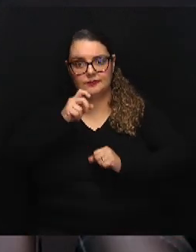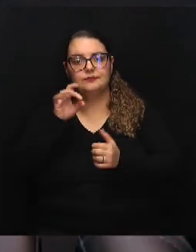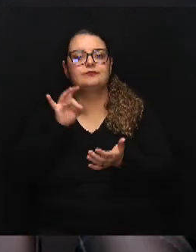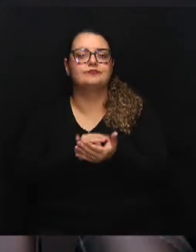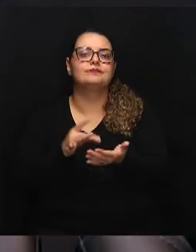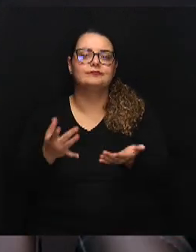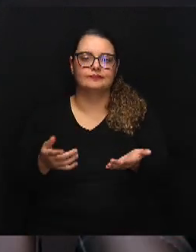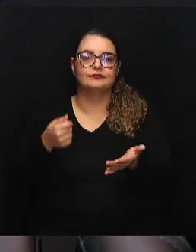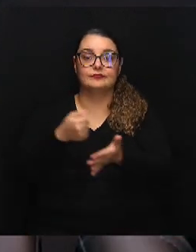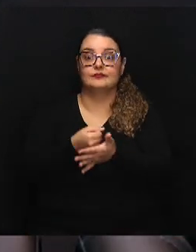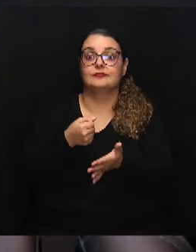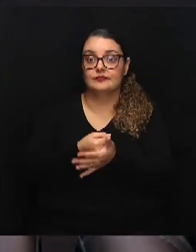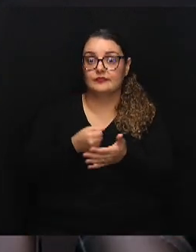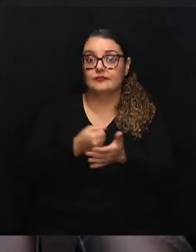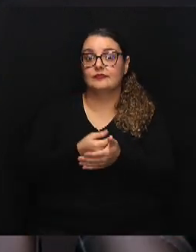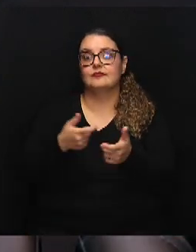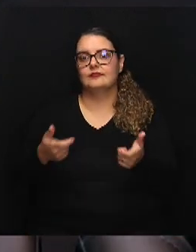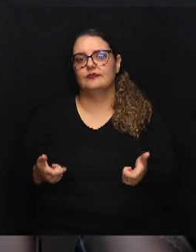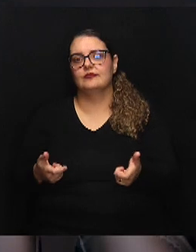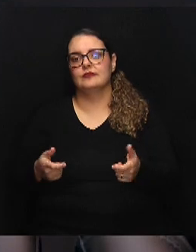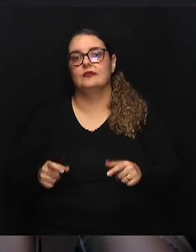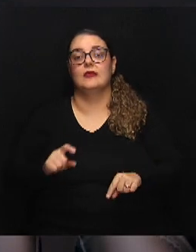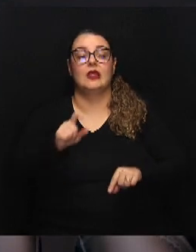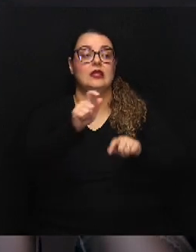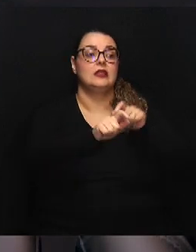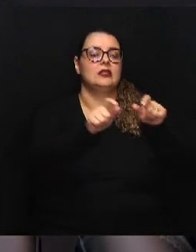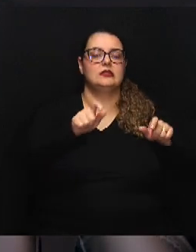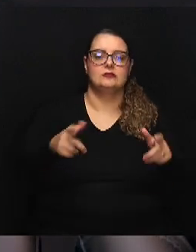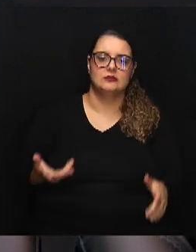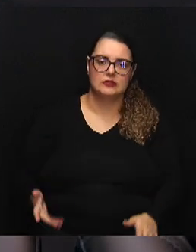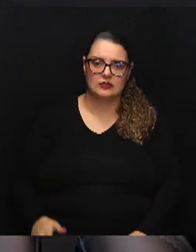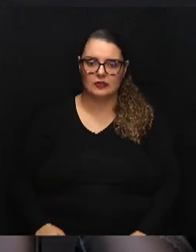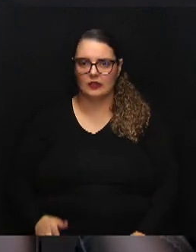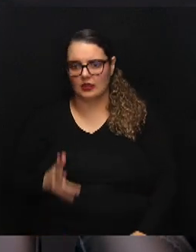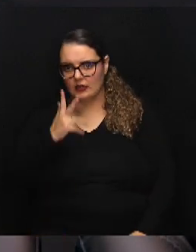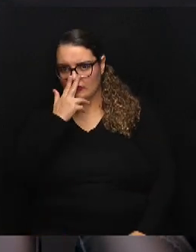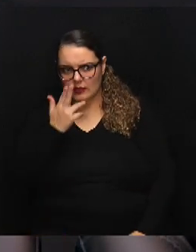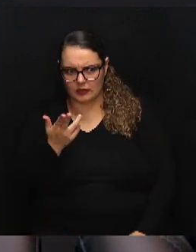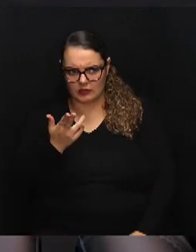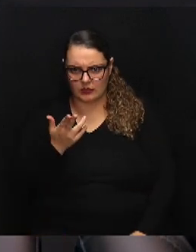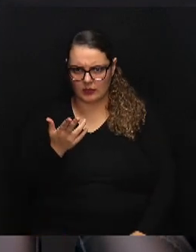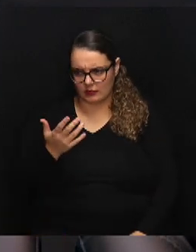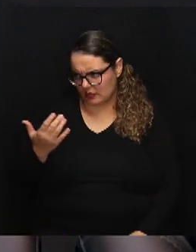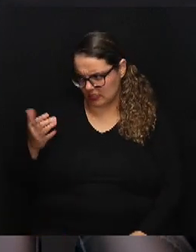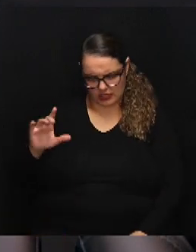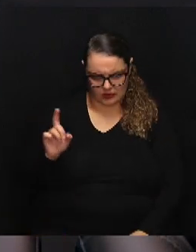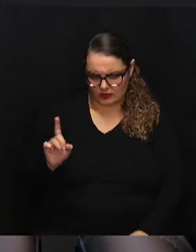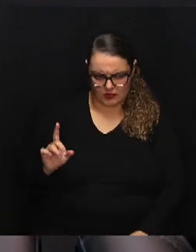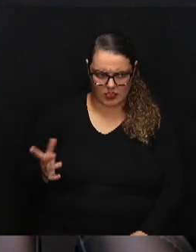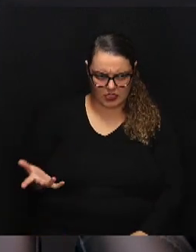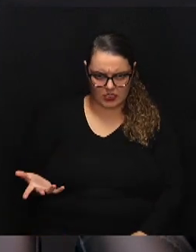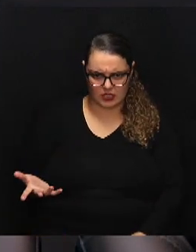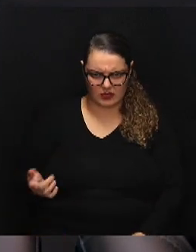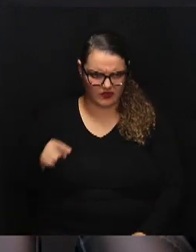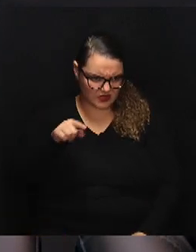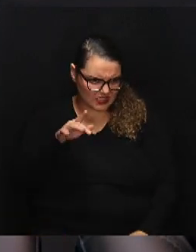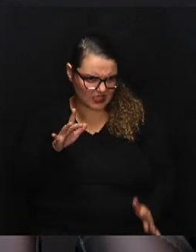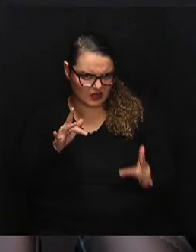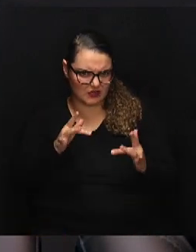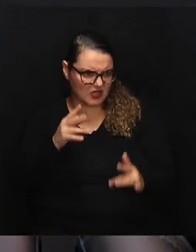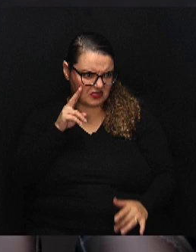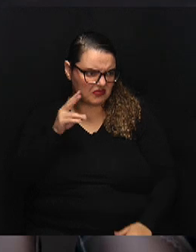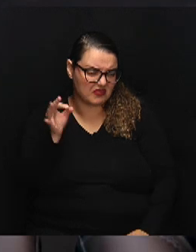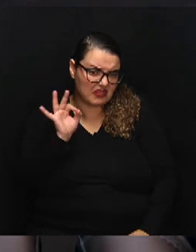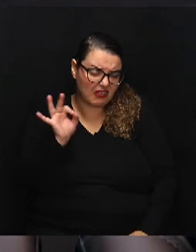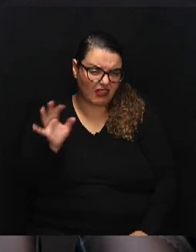essa cobrança muito dos outros, né? De que parece que, mas você nem postou, como assim você tá namorando? Eu não vi nada,